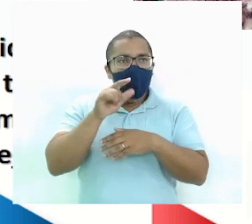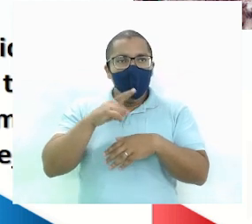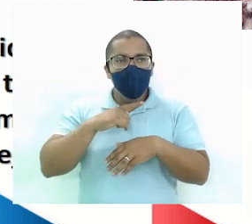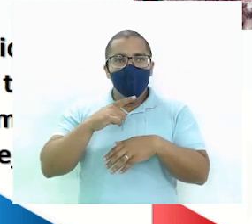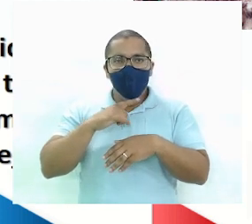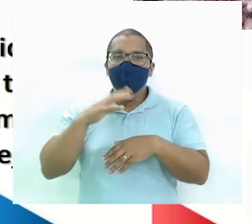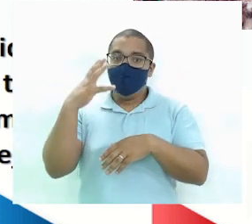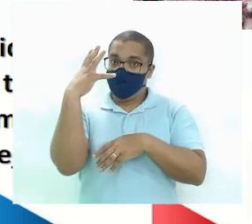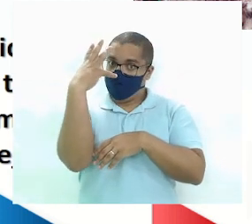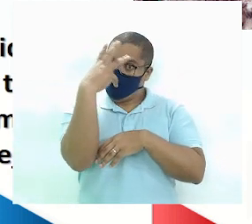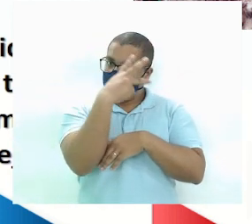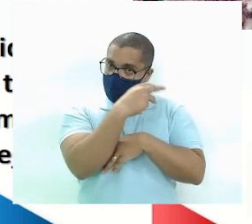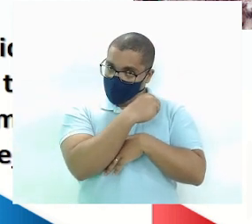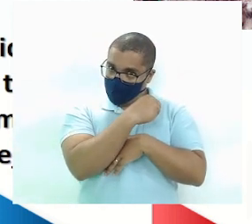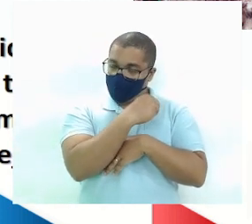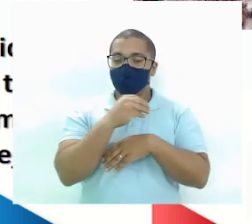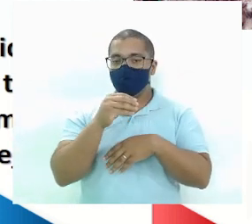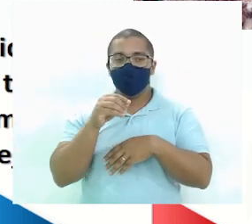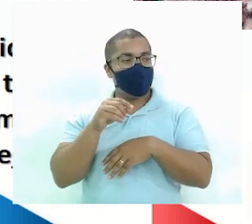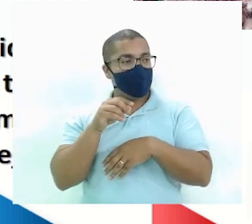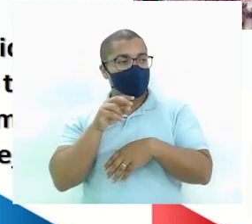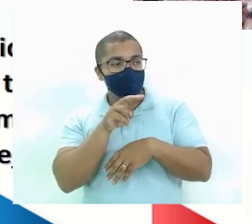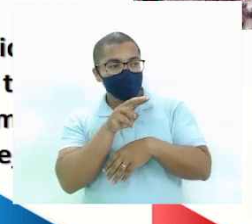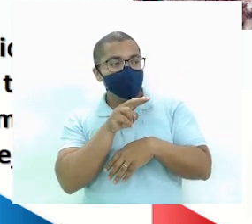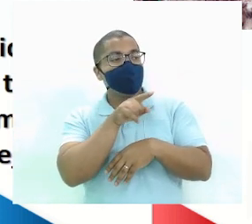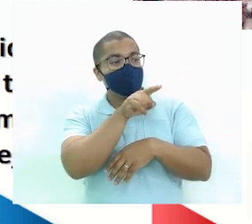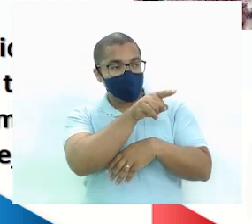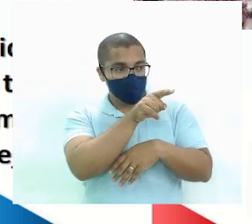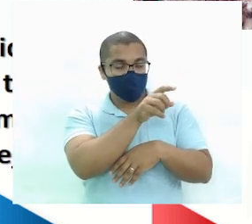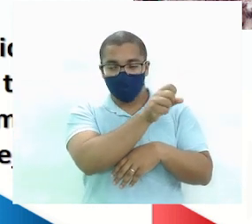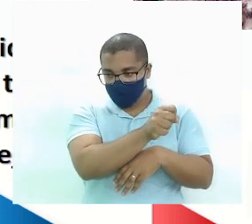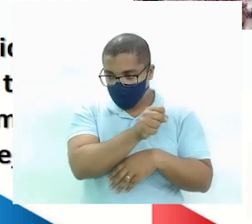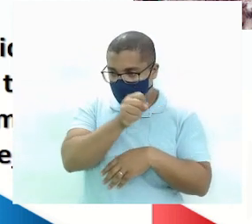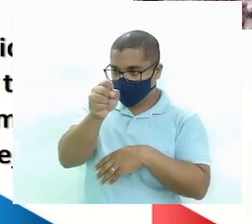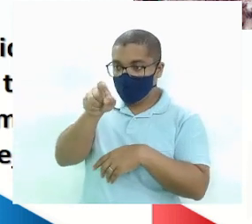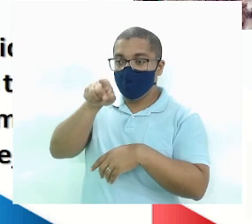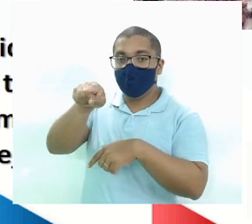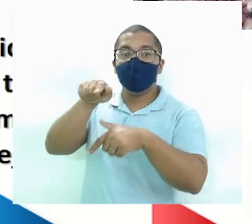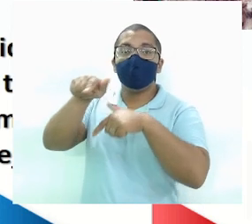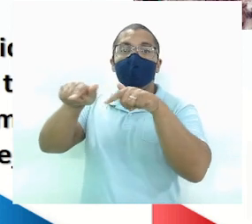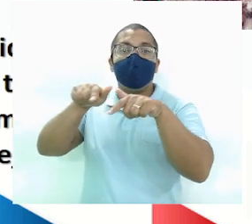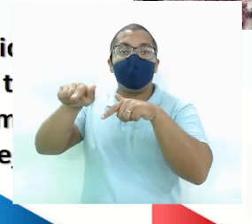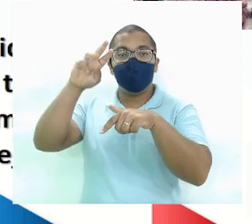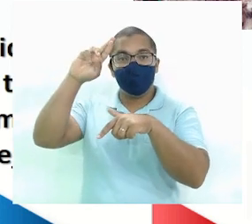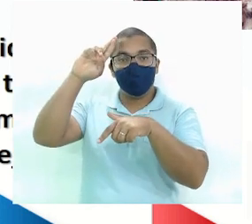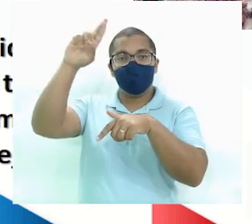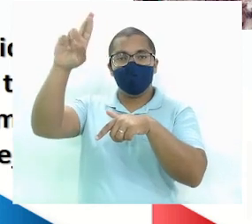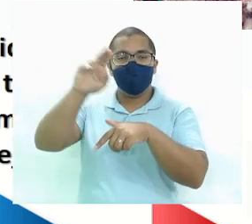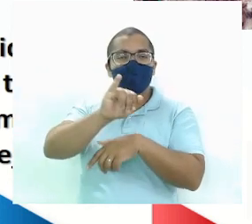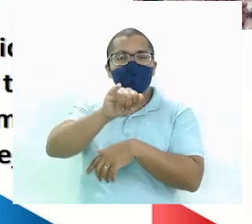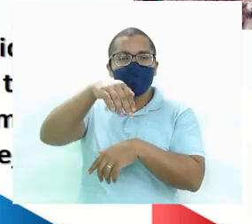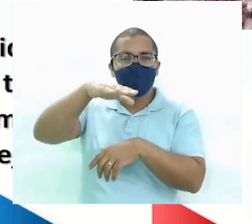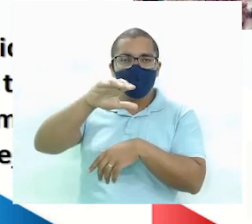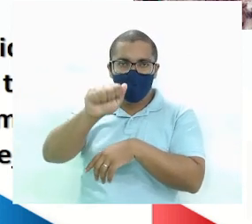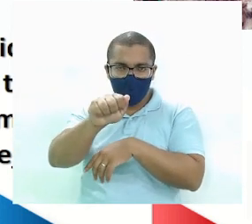consideradas bonitas pelos Incas, eram enviadas para servir ao Inca, que é o chefe, seja